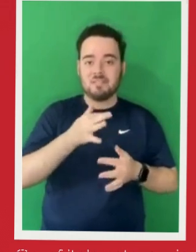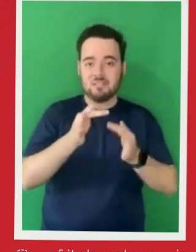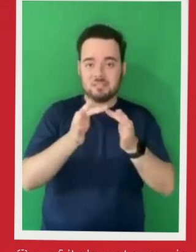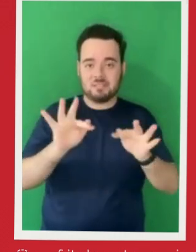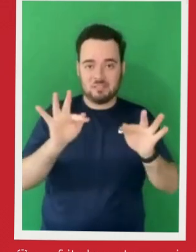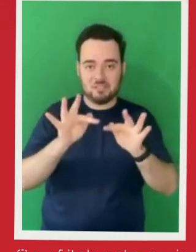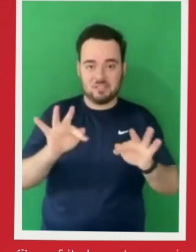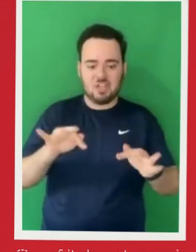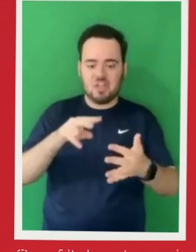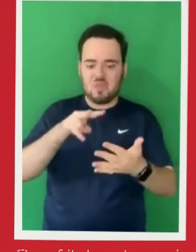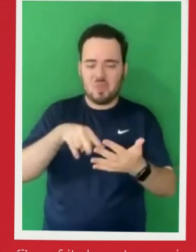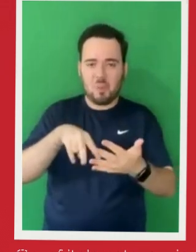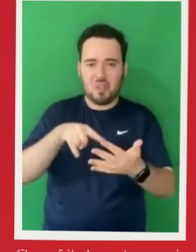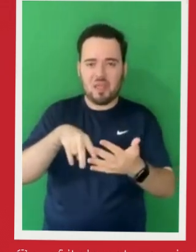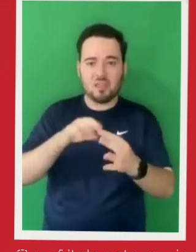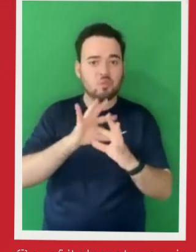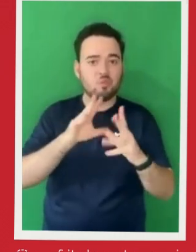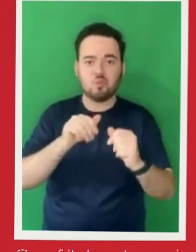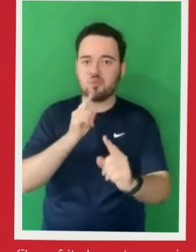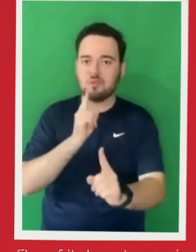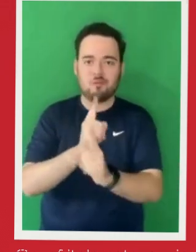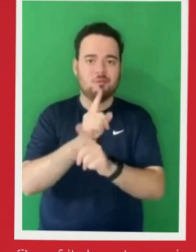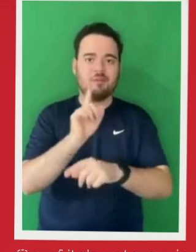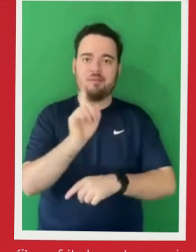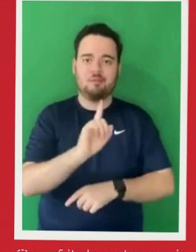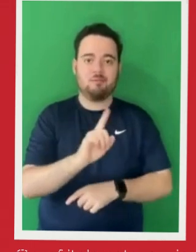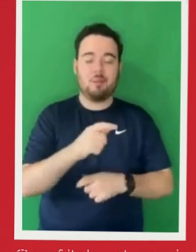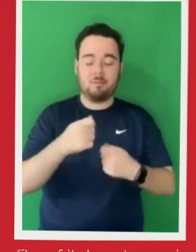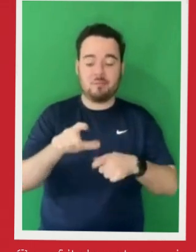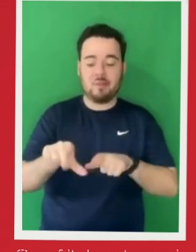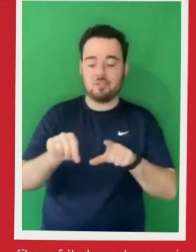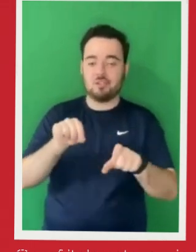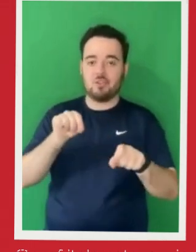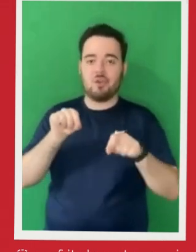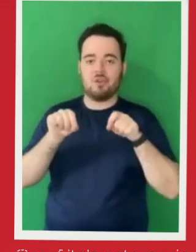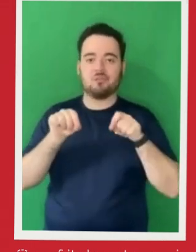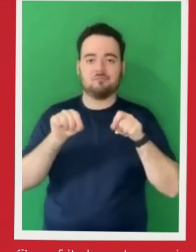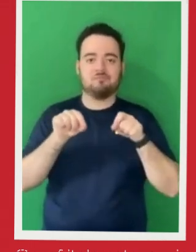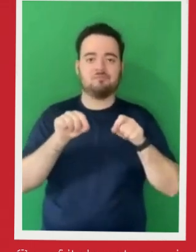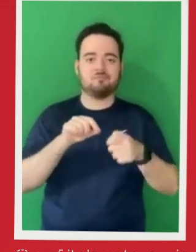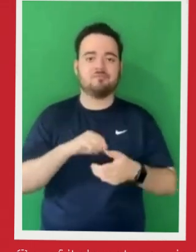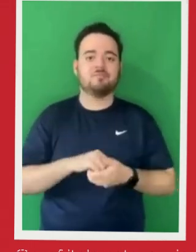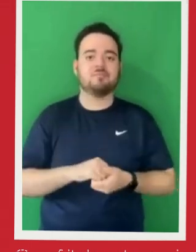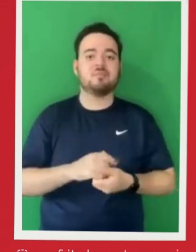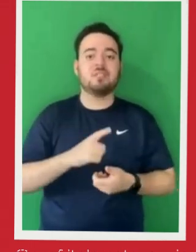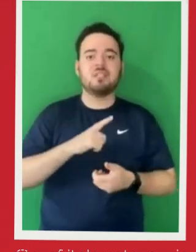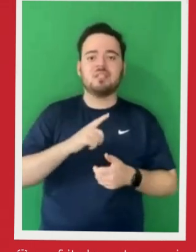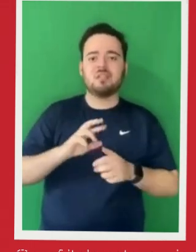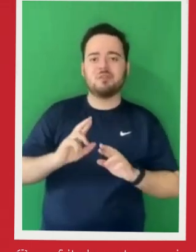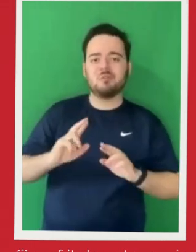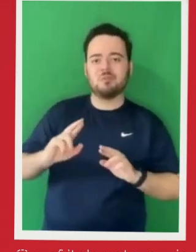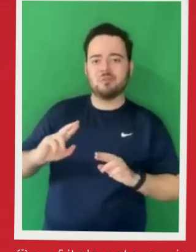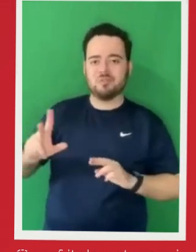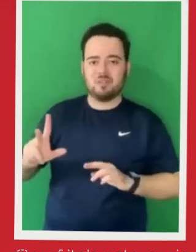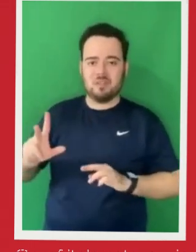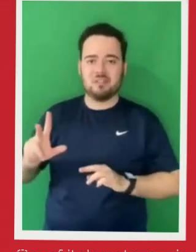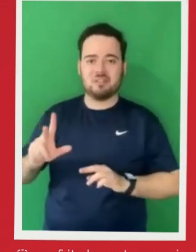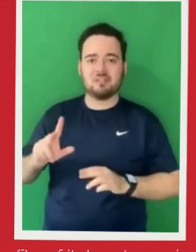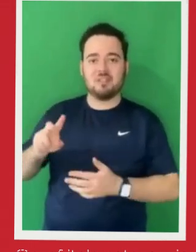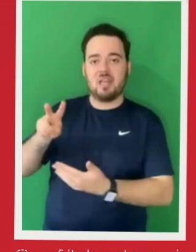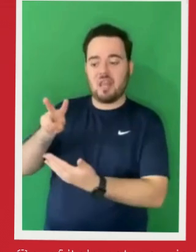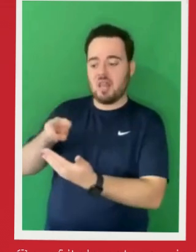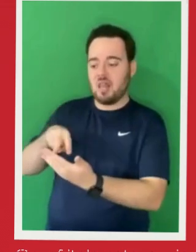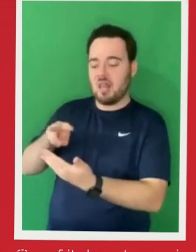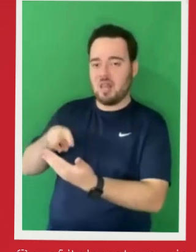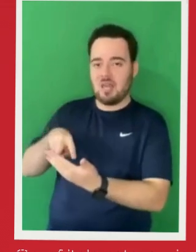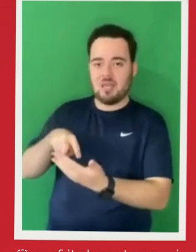minha segunda frase é: não leia o que cair na sua mão. Primeiro selecione. E há uma diferença